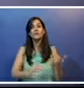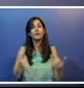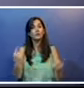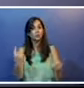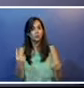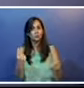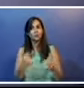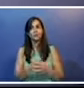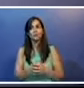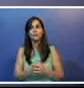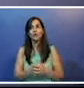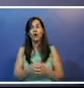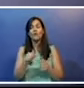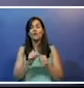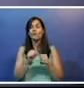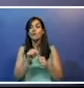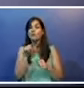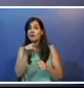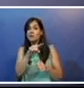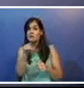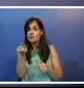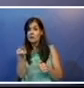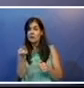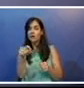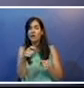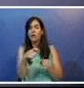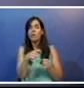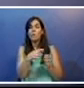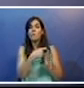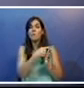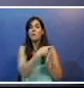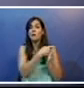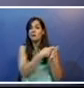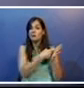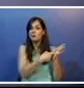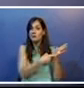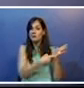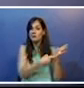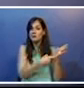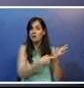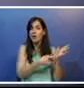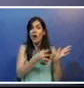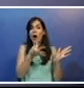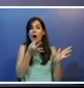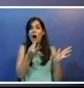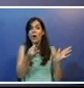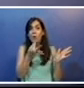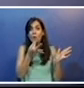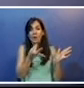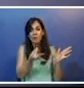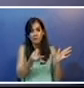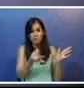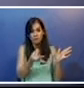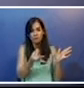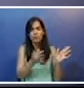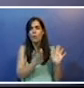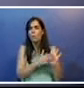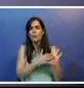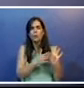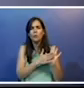Produz uma dissertação argumentativa, preste atenção, argumentativa, a partir da seguinte